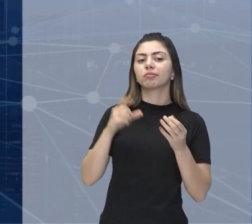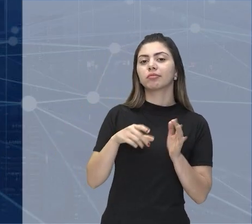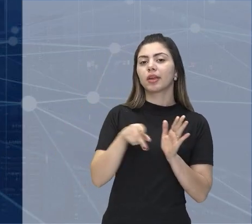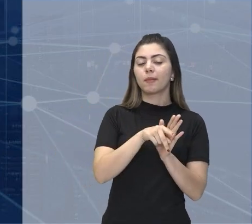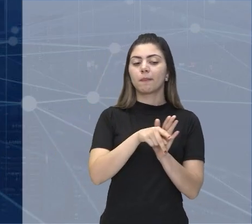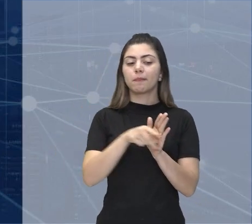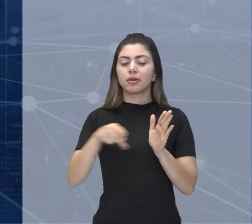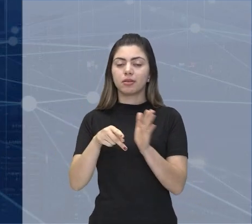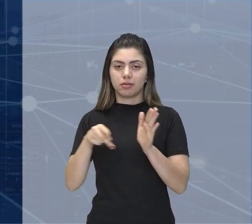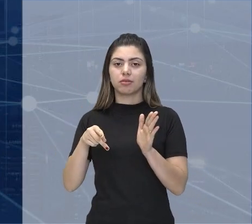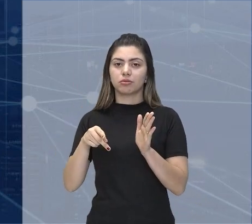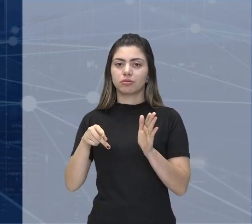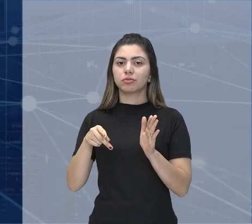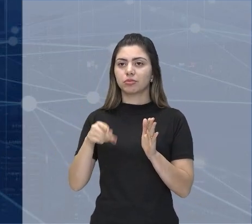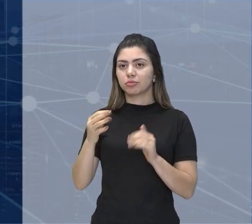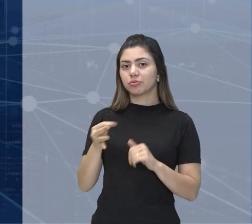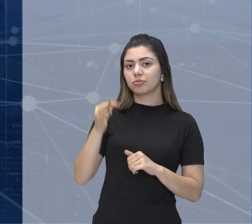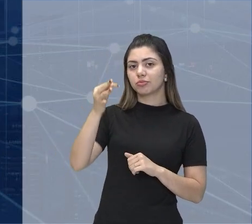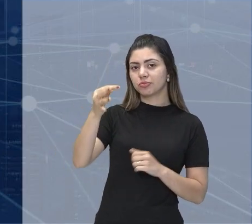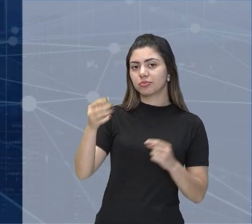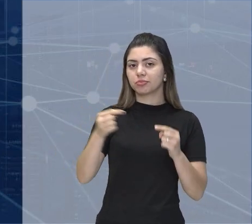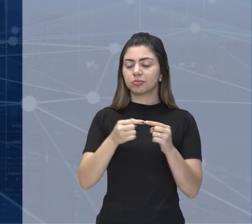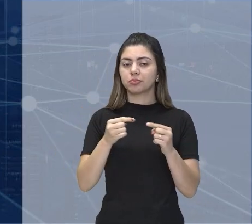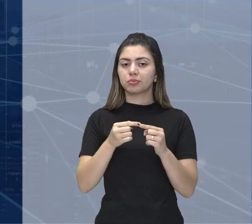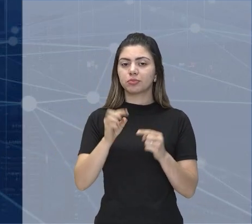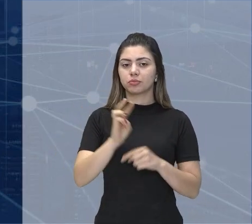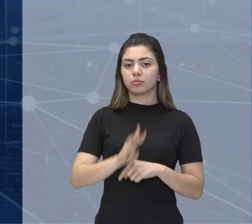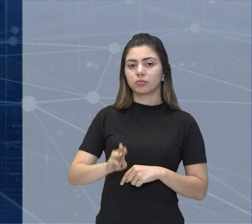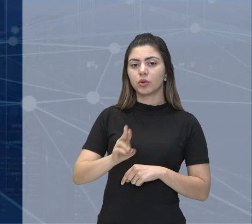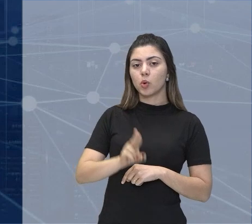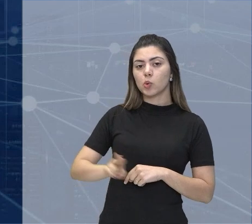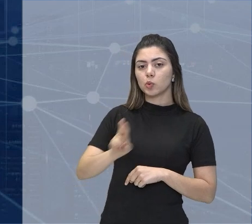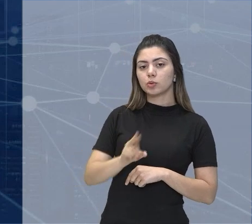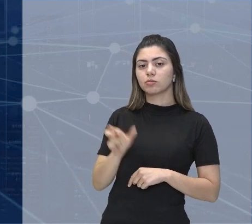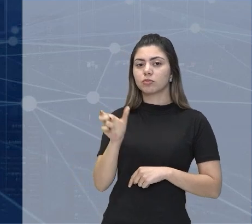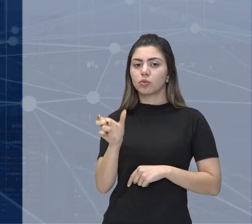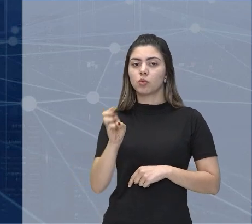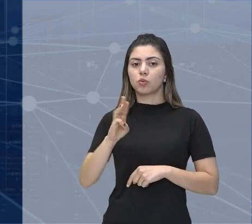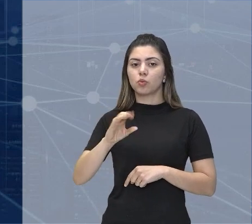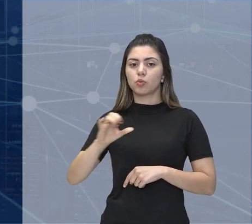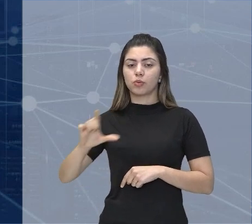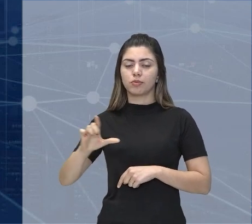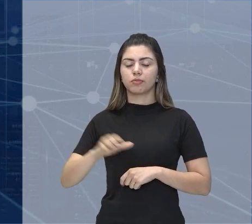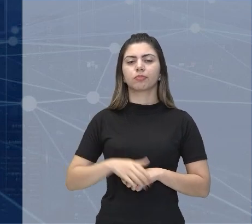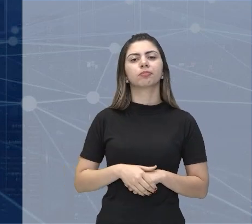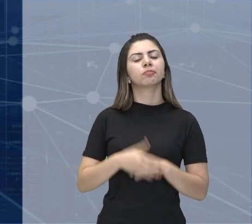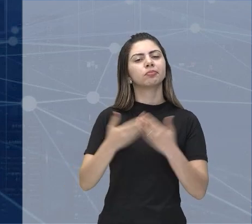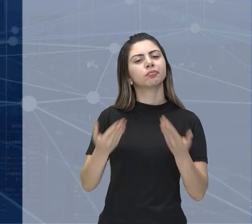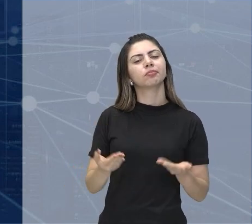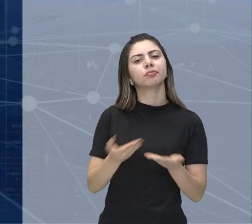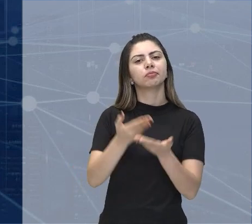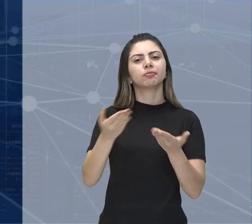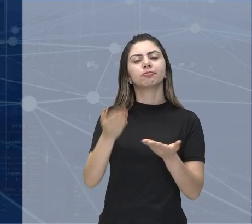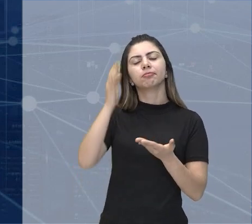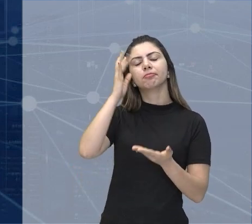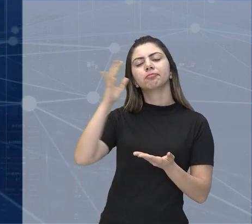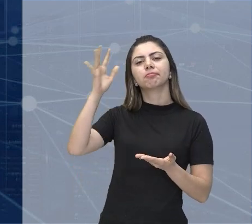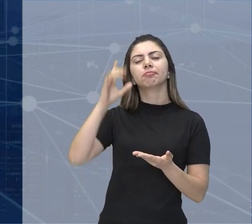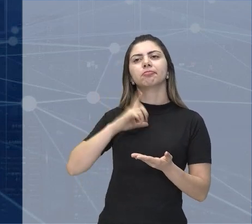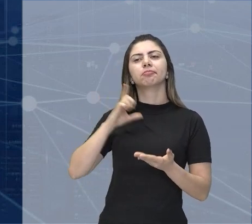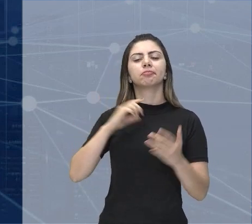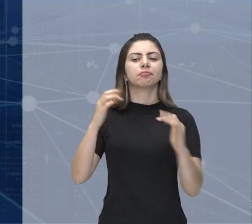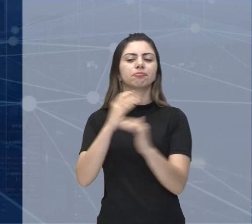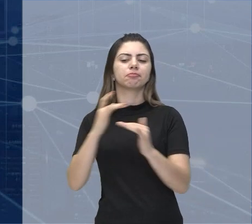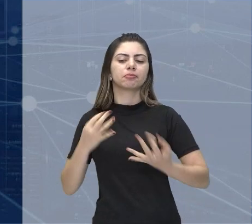futuro utilizando o will. Então, aqui está dizendo, se imagine vivendo numa cidade inteligente, onde tudo é